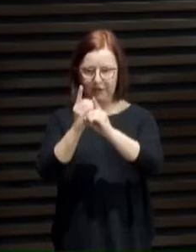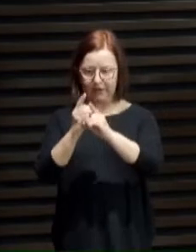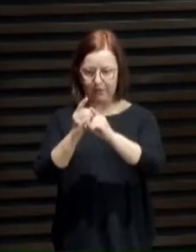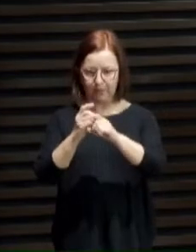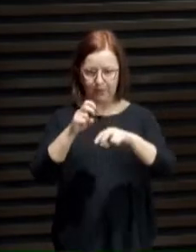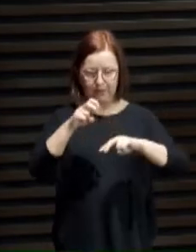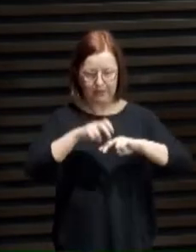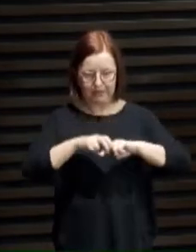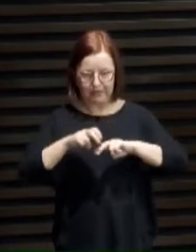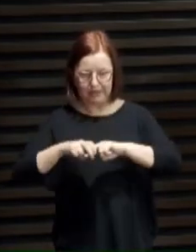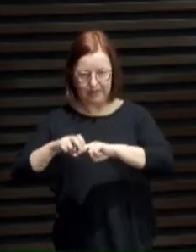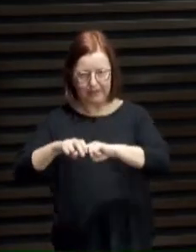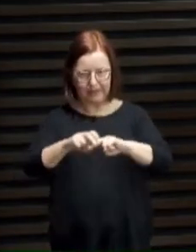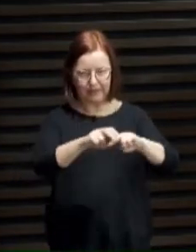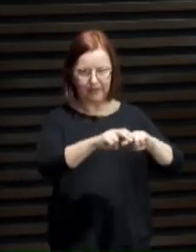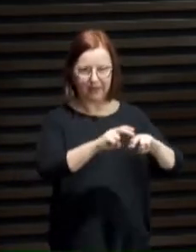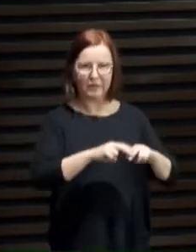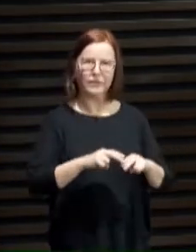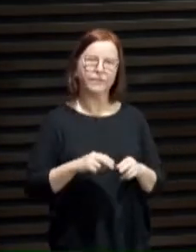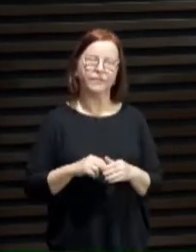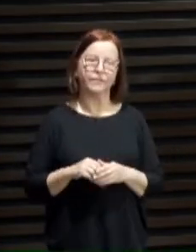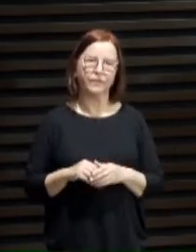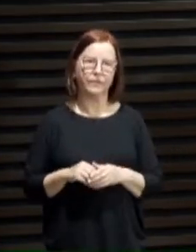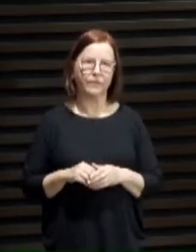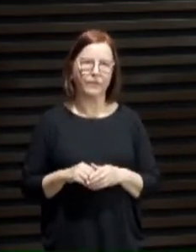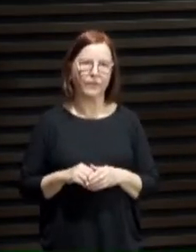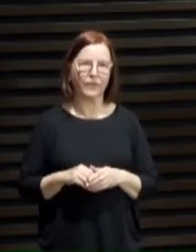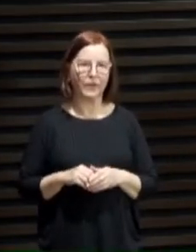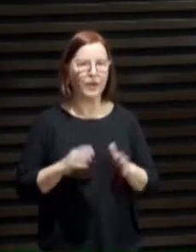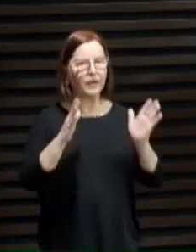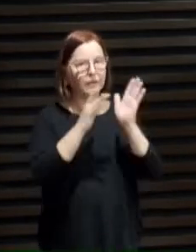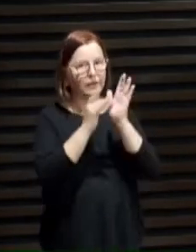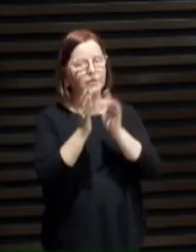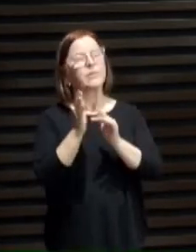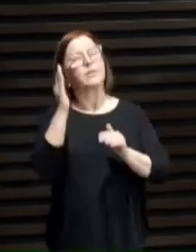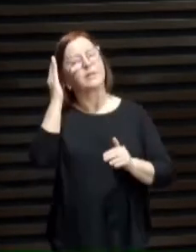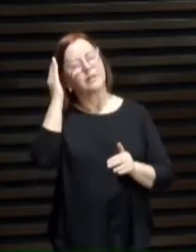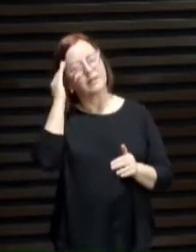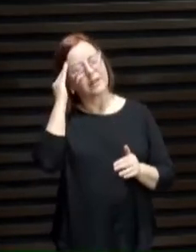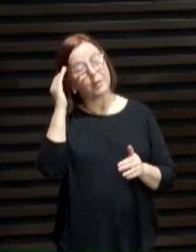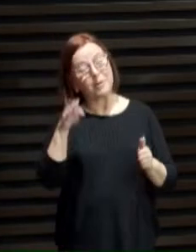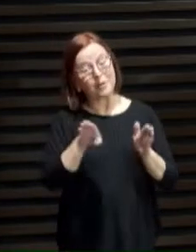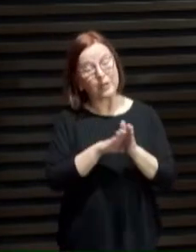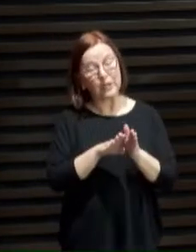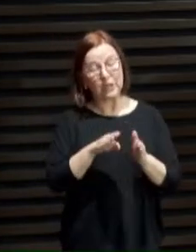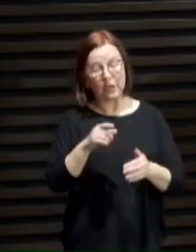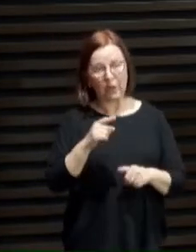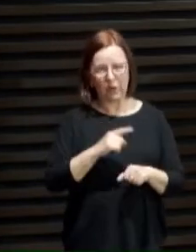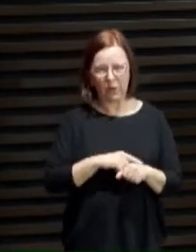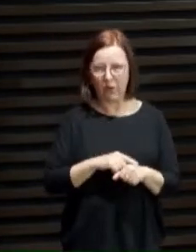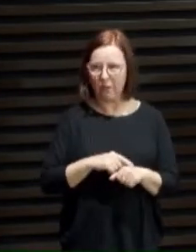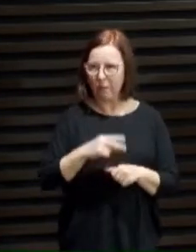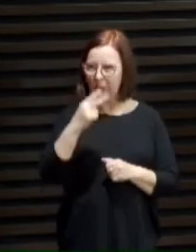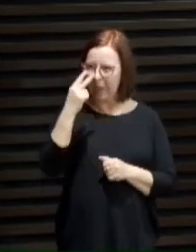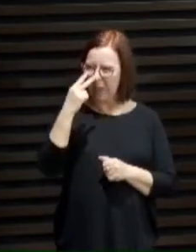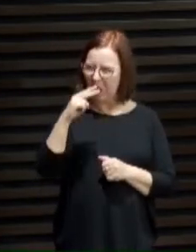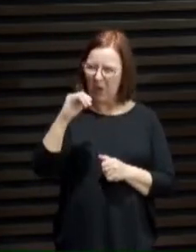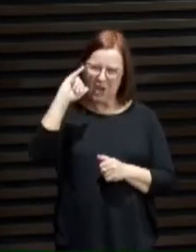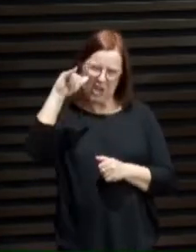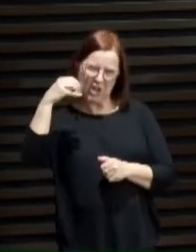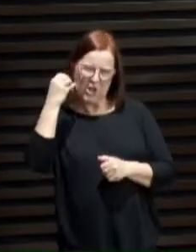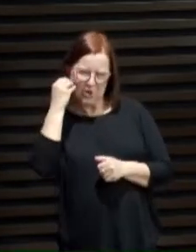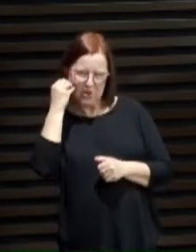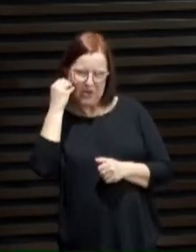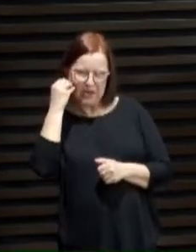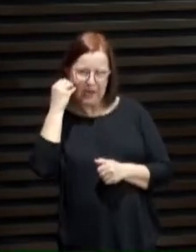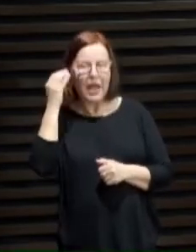mesa. Ele está consciente de que chegou a hora. Ele olha para a cara do traidor e sabe que Satanás já